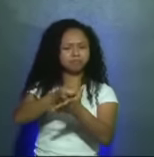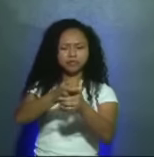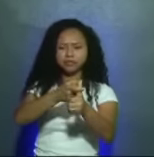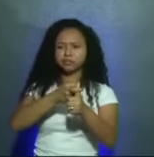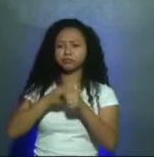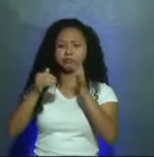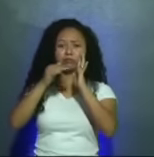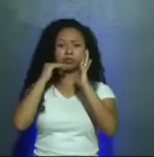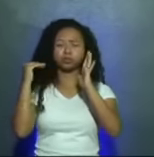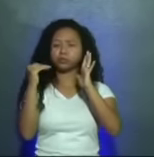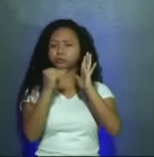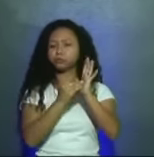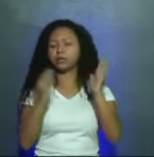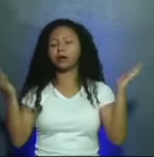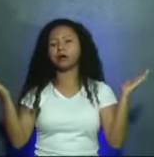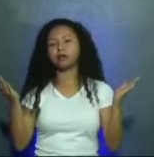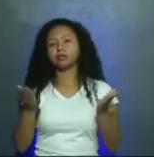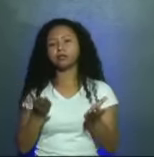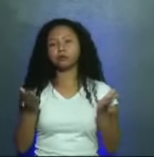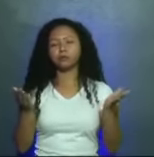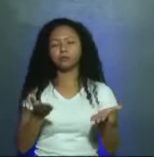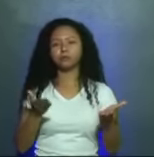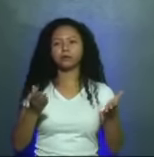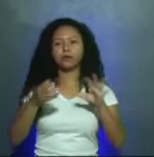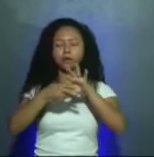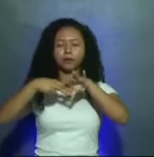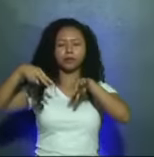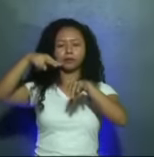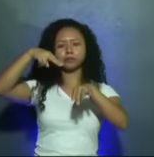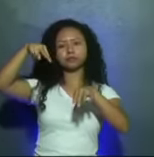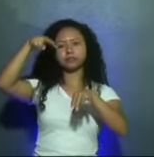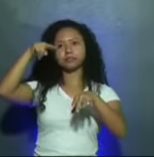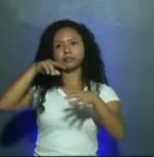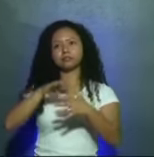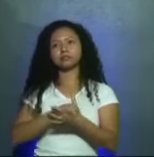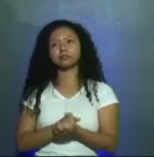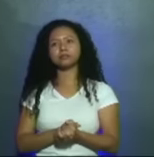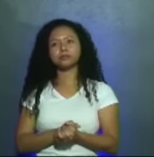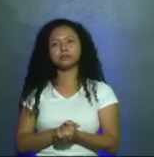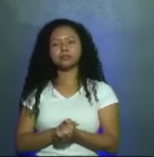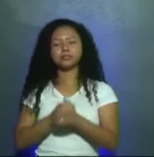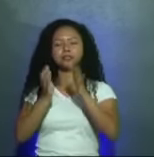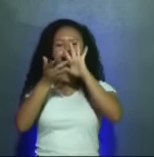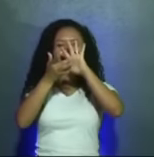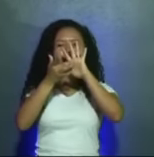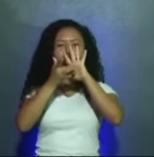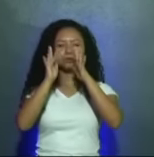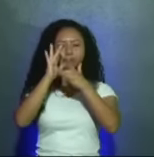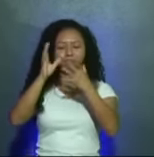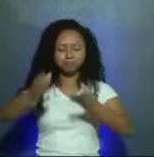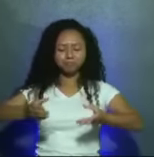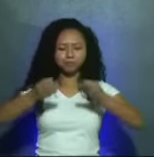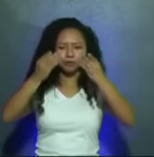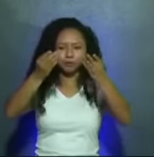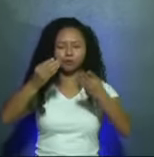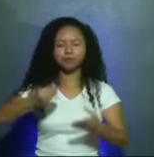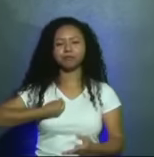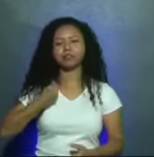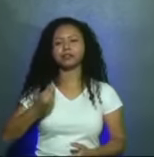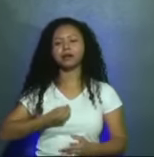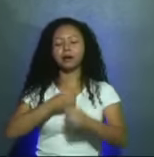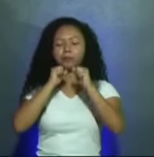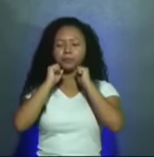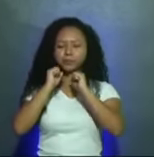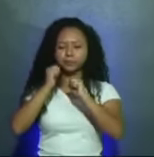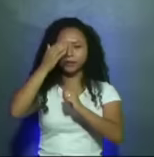pago. Agora, com a ressurreição, Ele trouxe vida para nós e podemos tomar posse